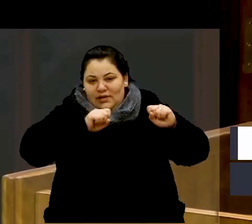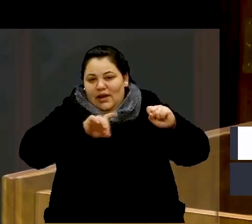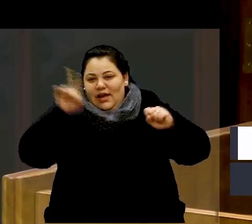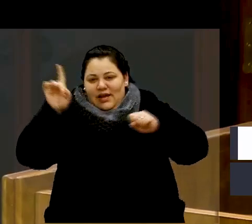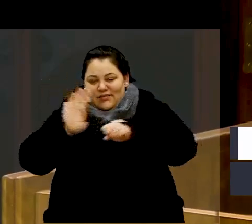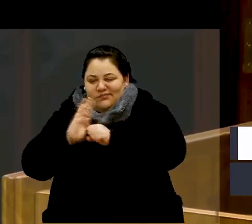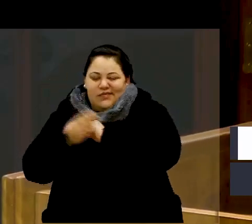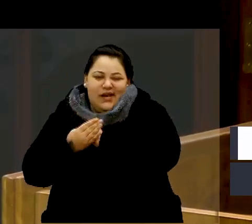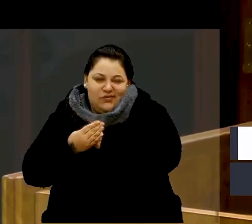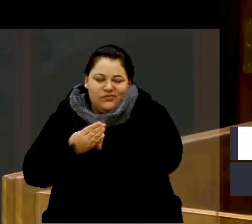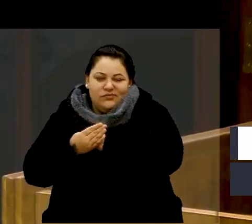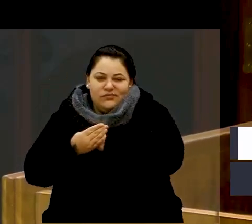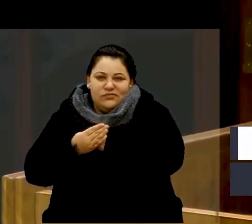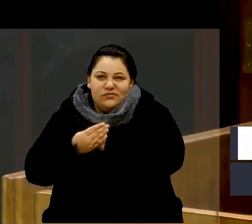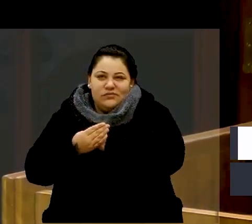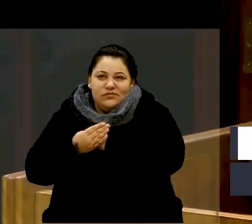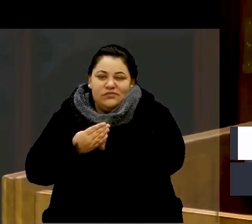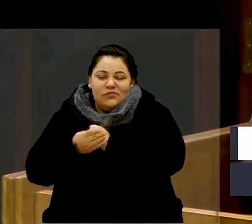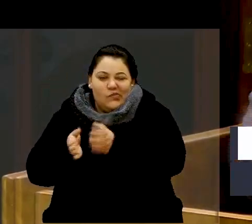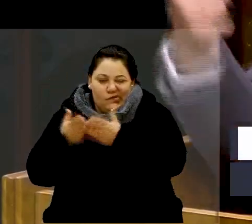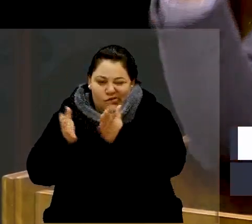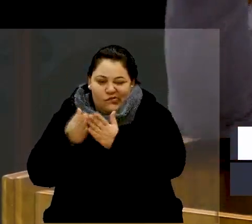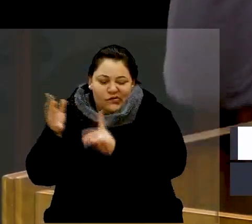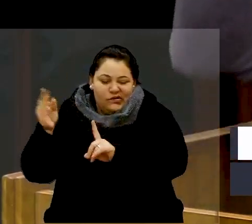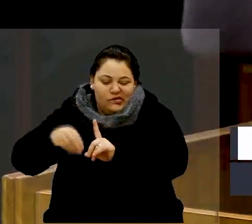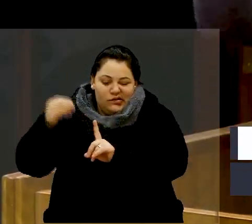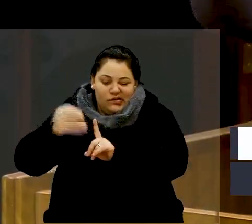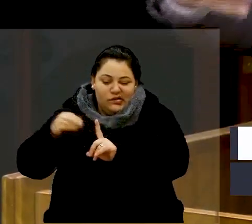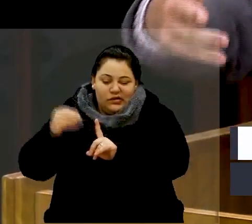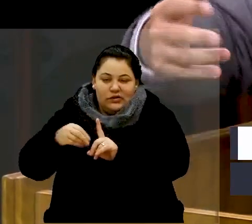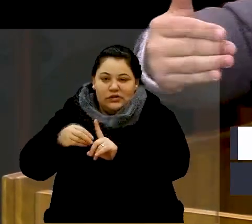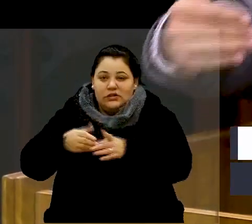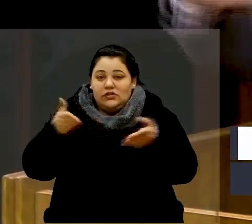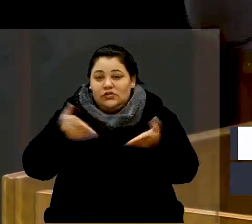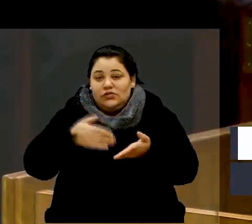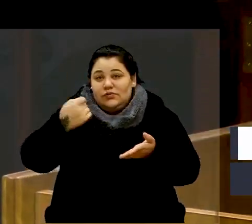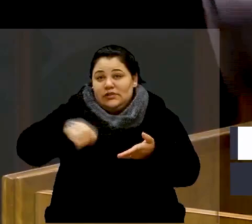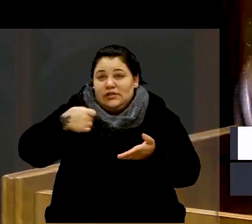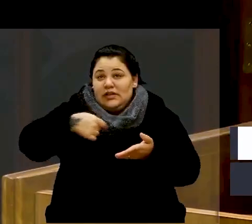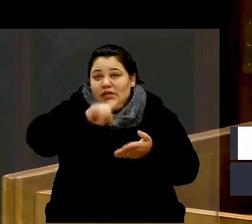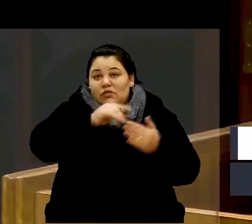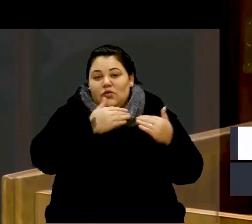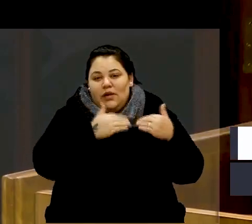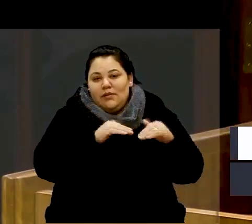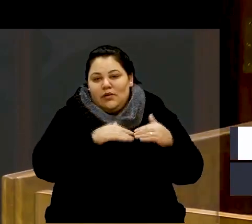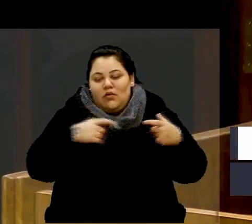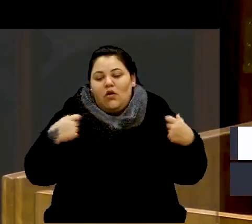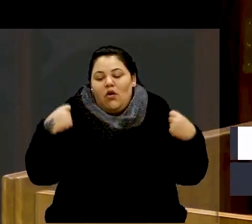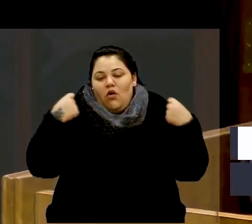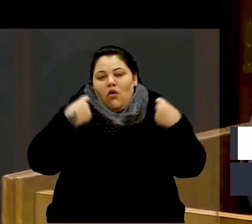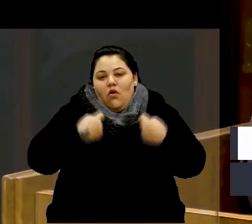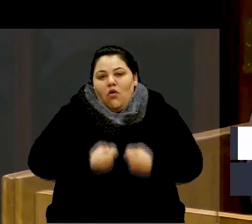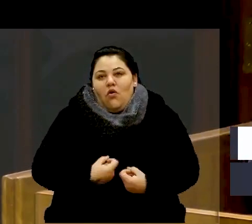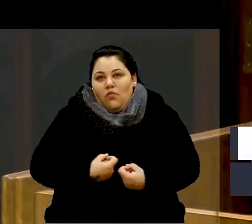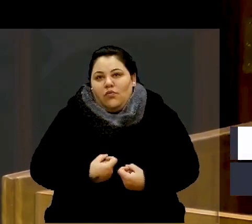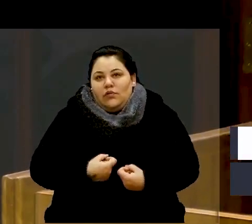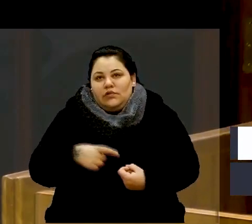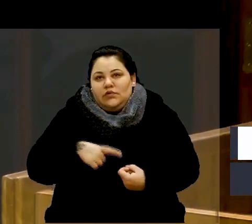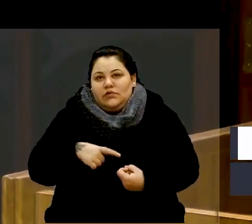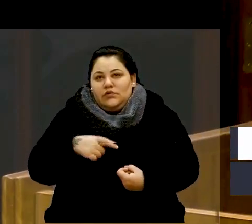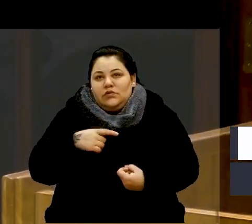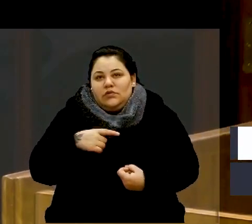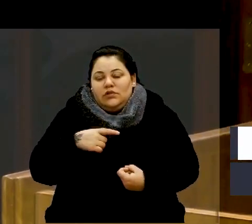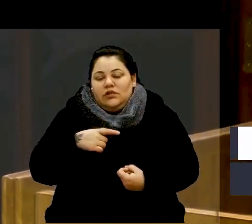por exemplo, e hoje precisaria ir lá com com um caminhão de roupa, quando tinha um monte de criança lá de pé no